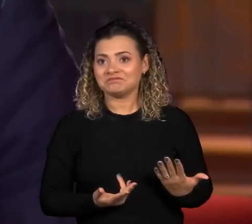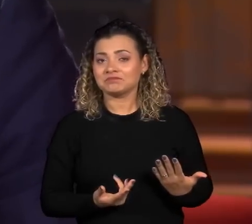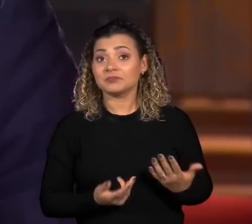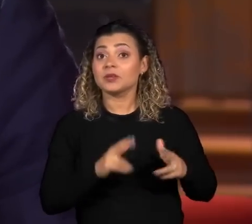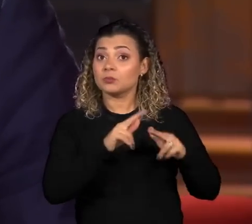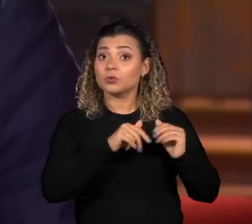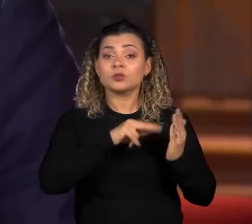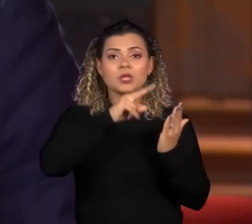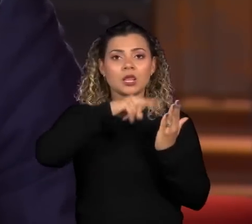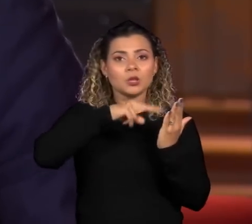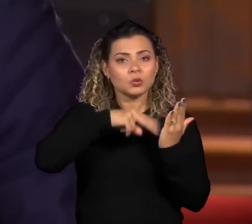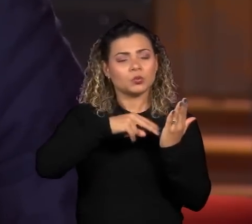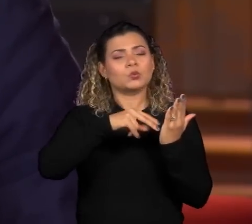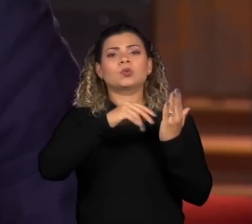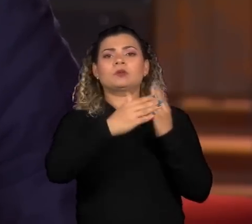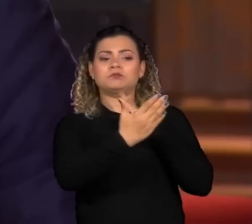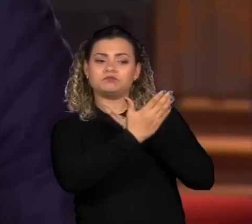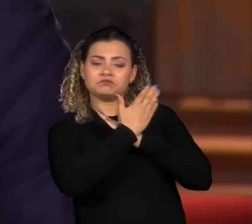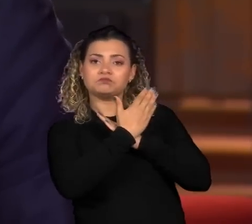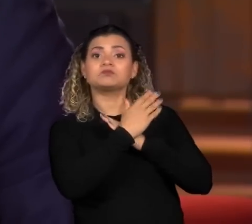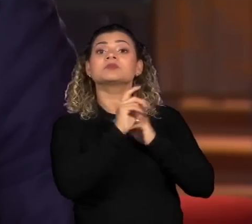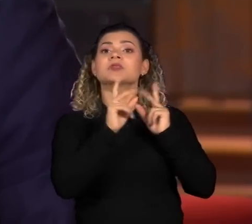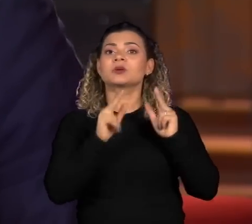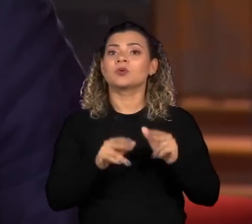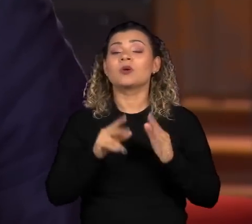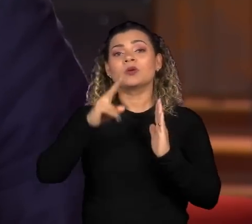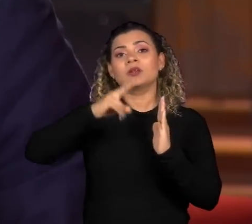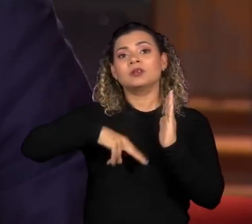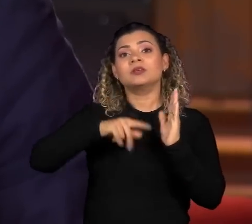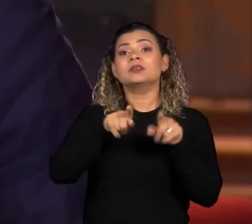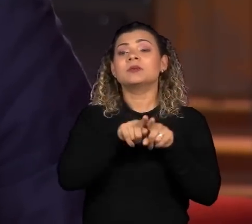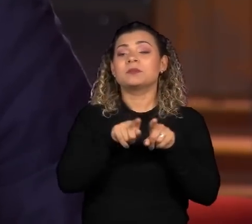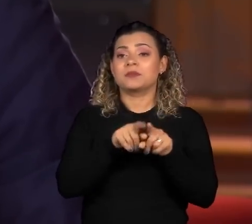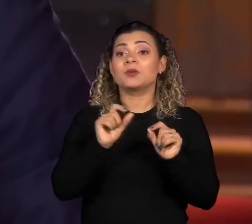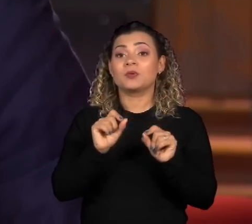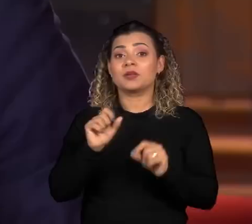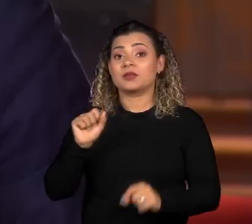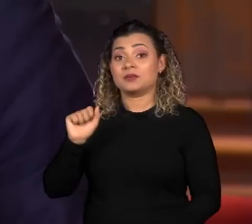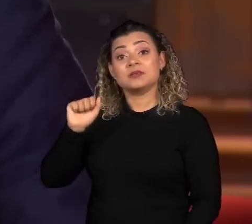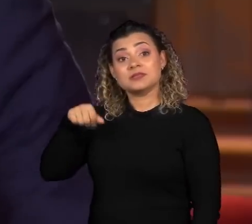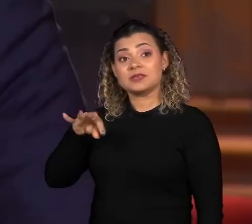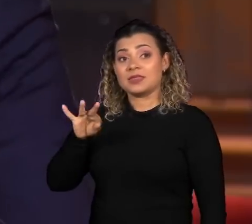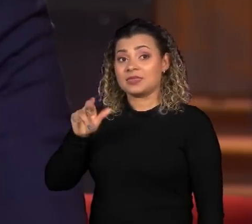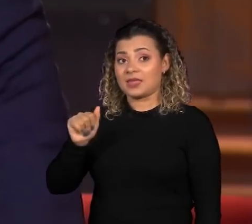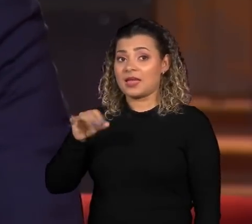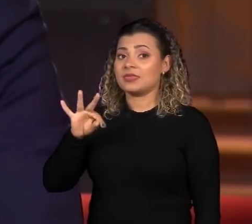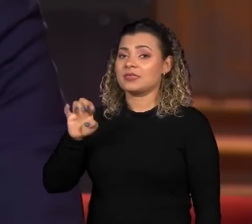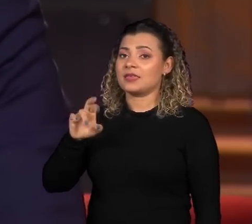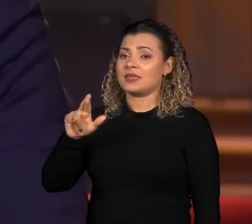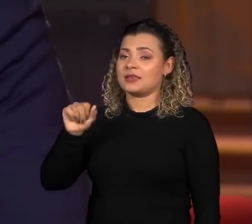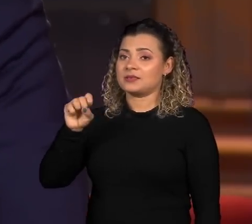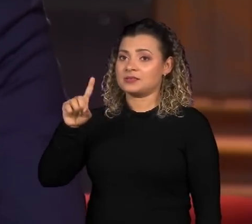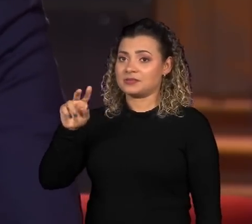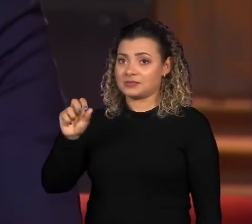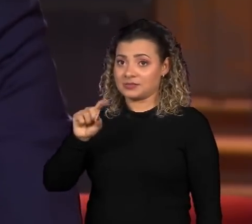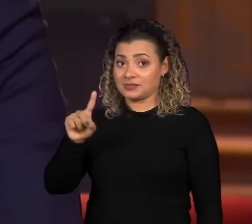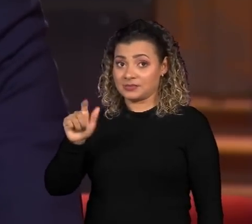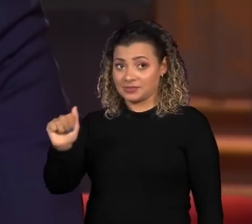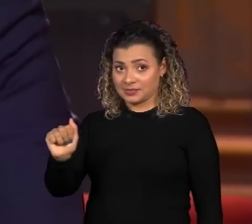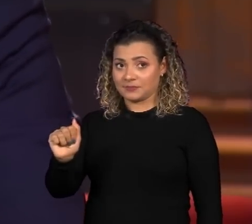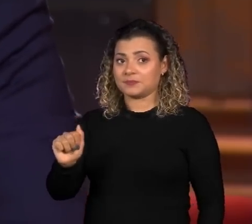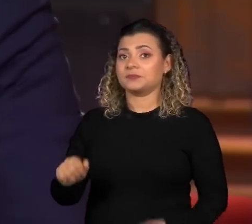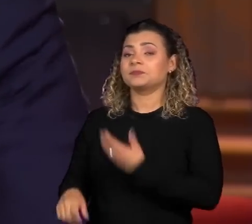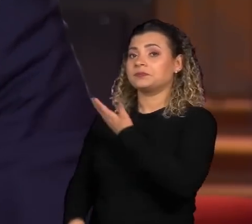leituras espirituais. Foi quando eu li Santa Teresa d'Ávila dizendo que entre você rezar com